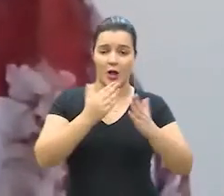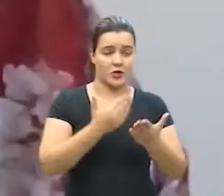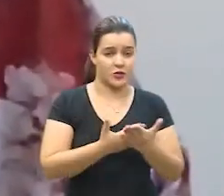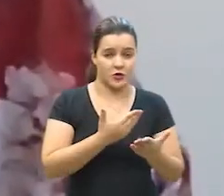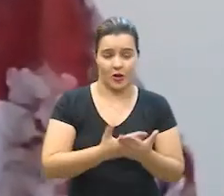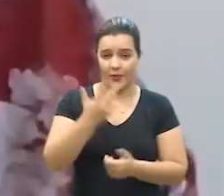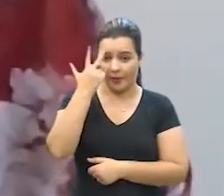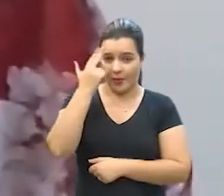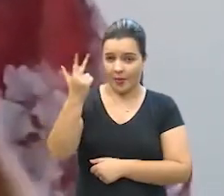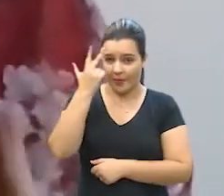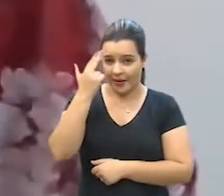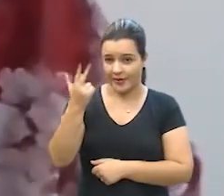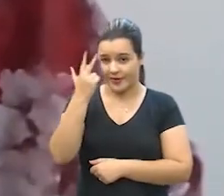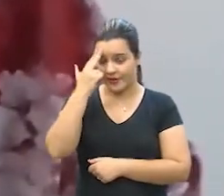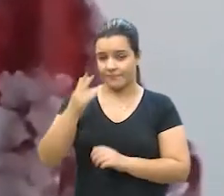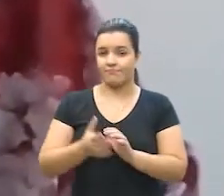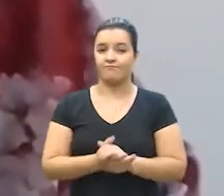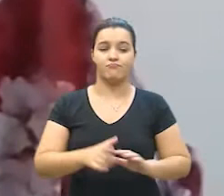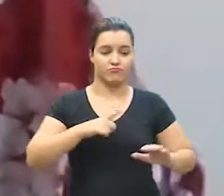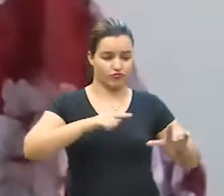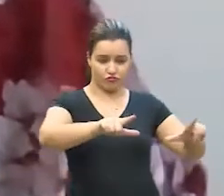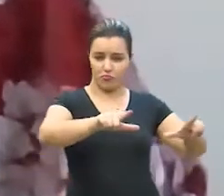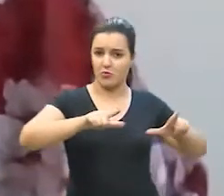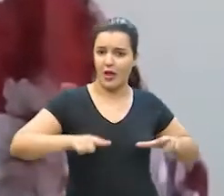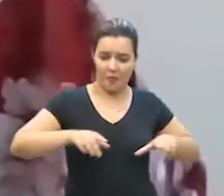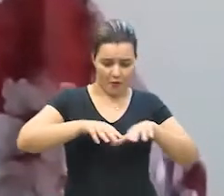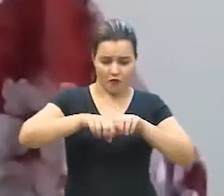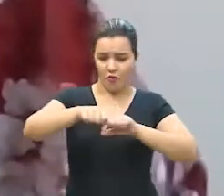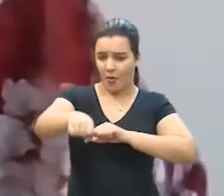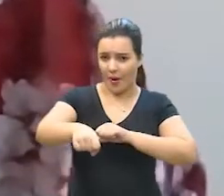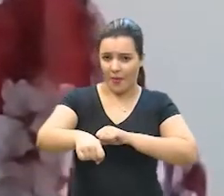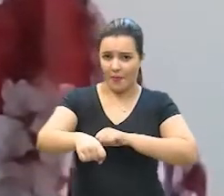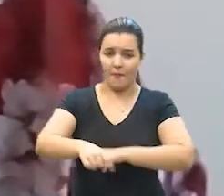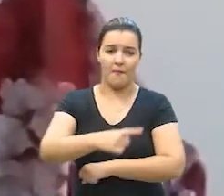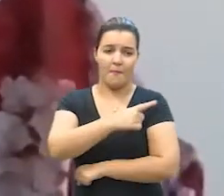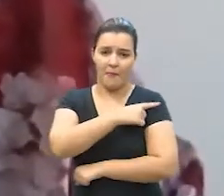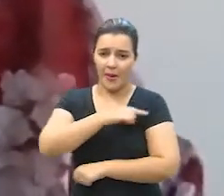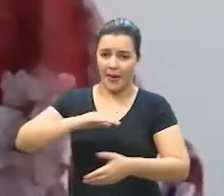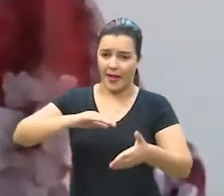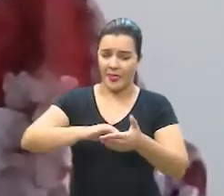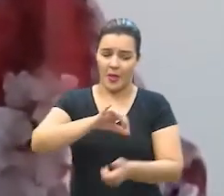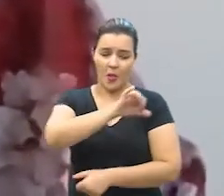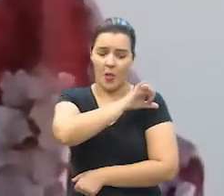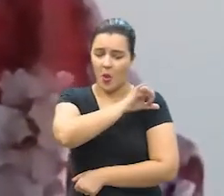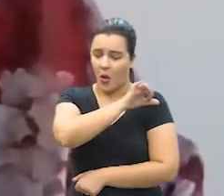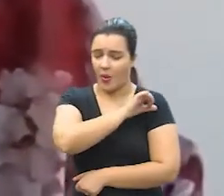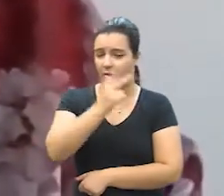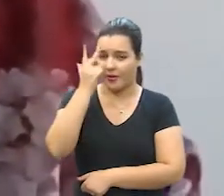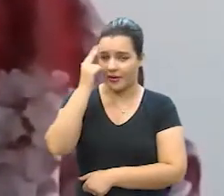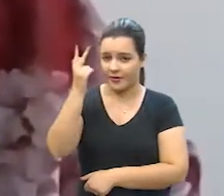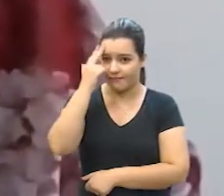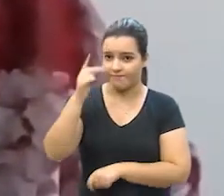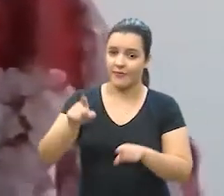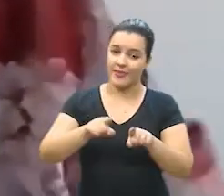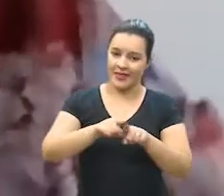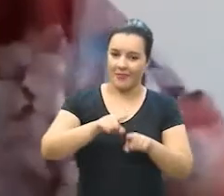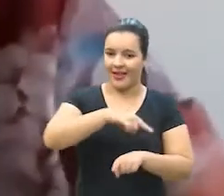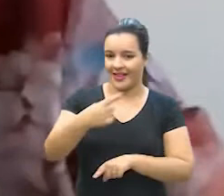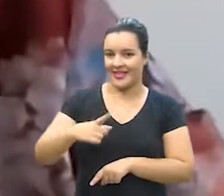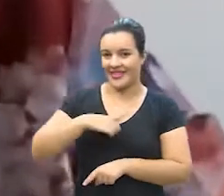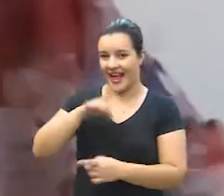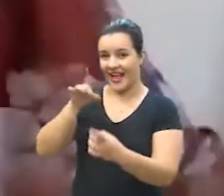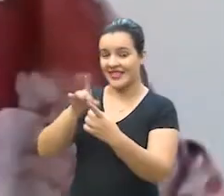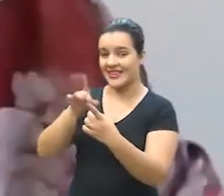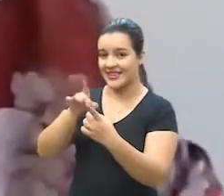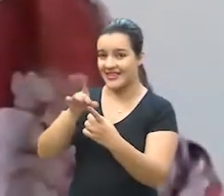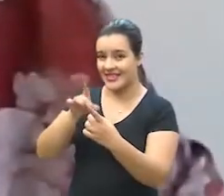regular, né, onde as crianças vão ter a certificação de primeiro a nono ano, e nós temos a parte clínica.